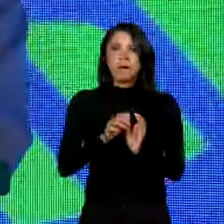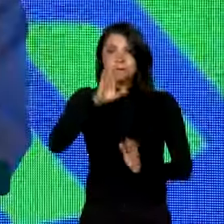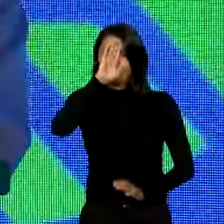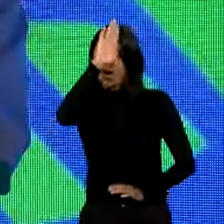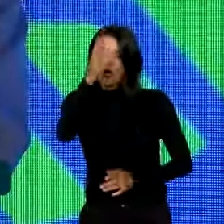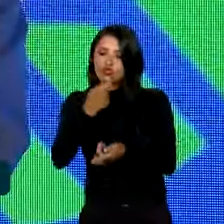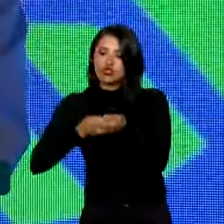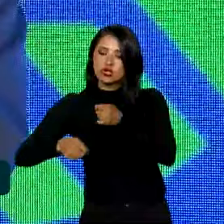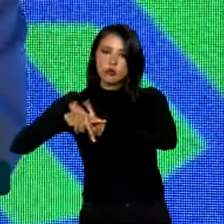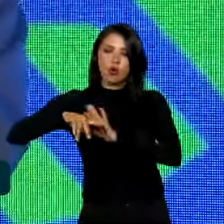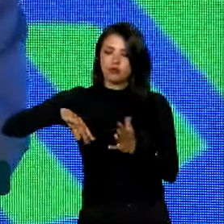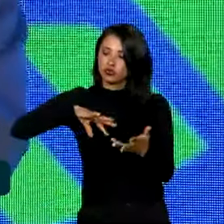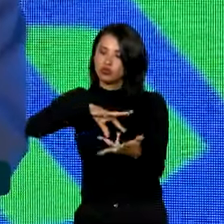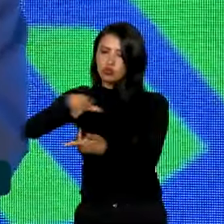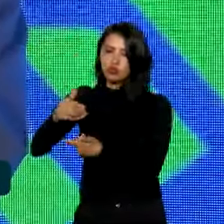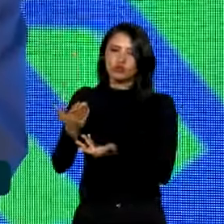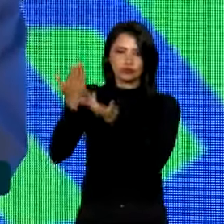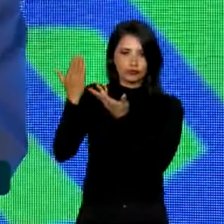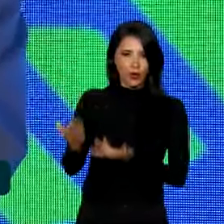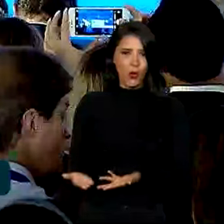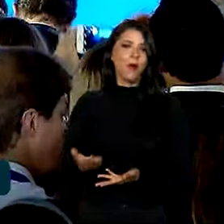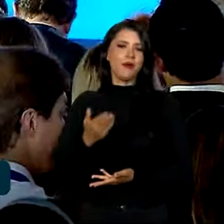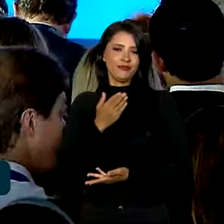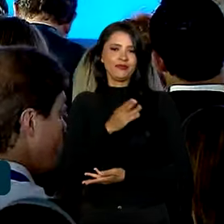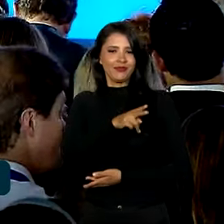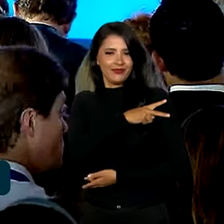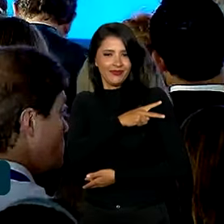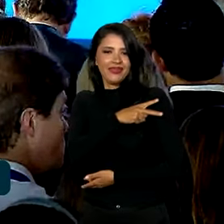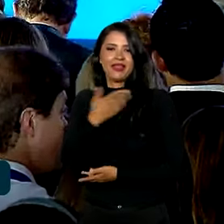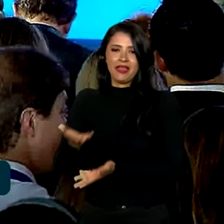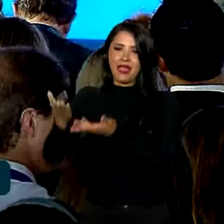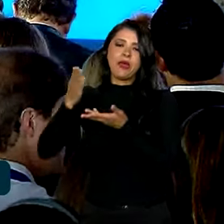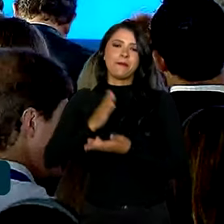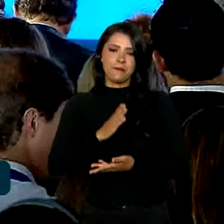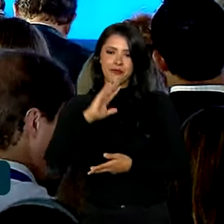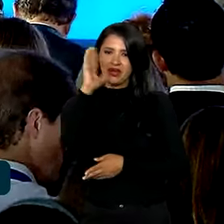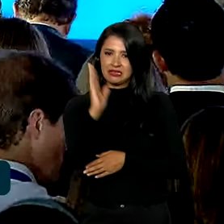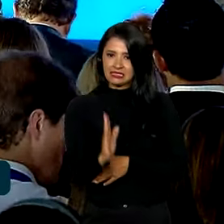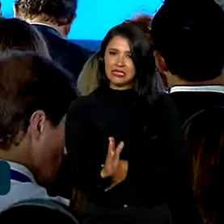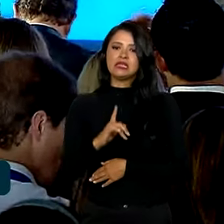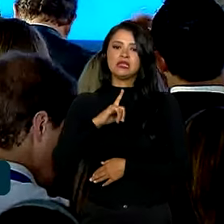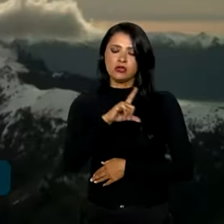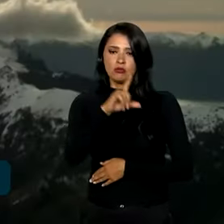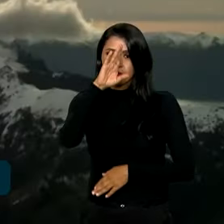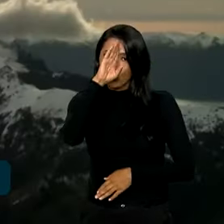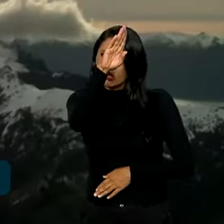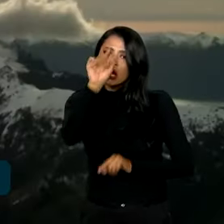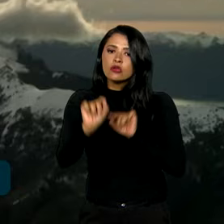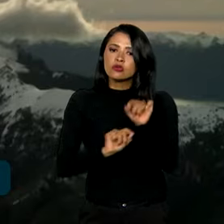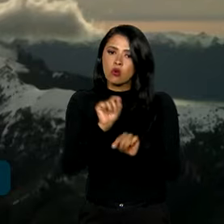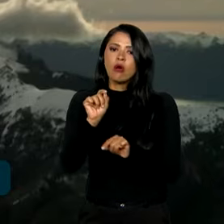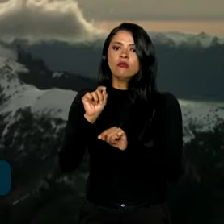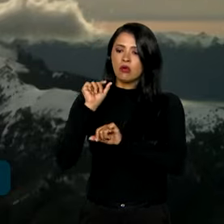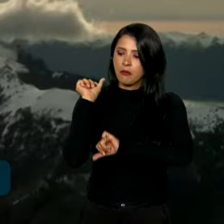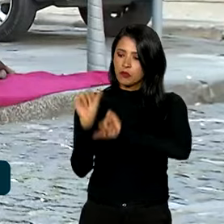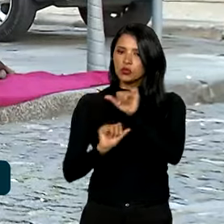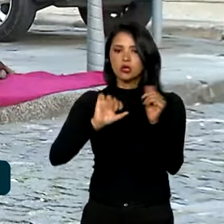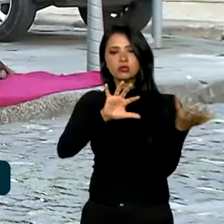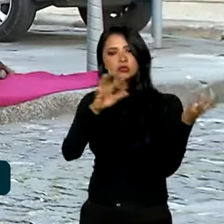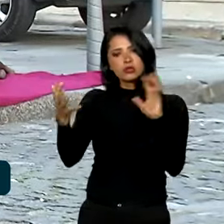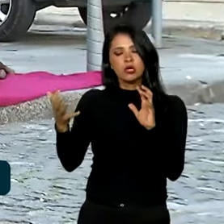mundo. Segundo o chanceler brasileiro, entre as prioridades do país estão mudanças